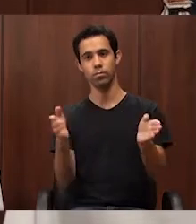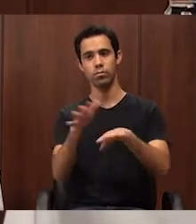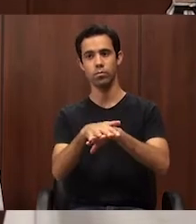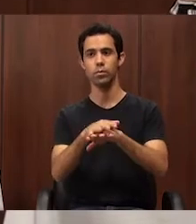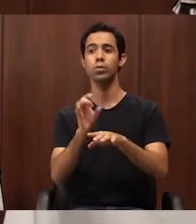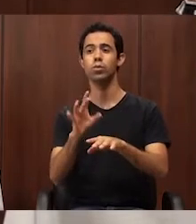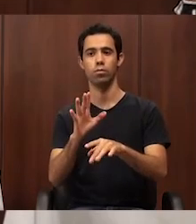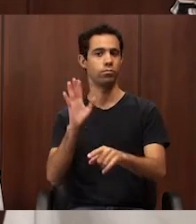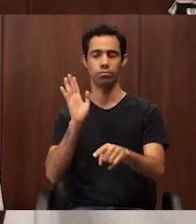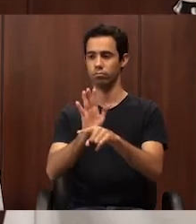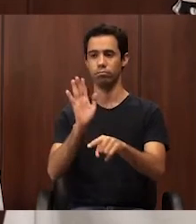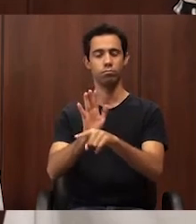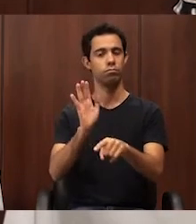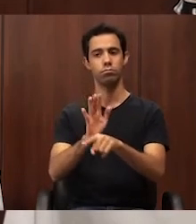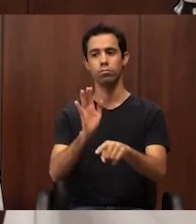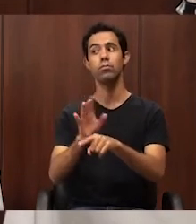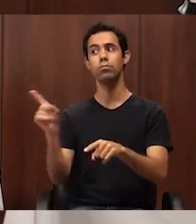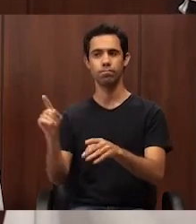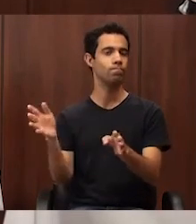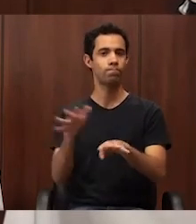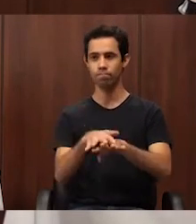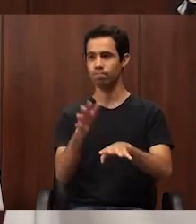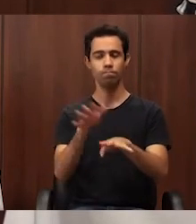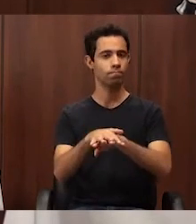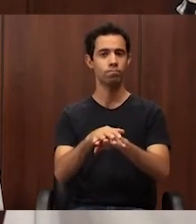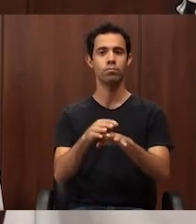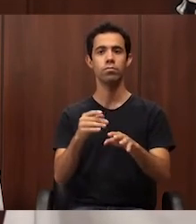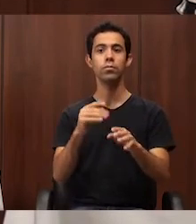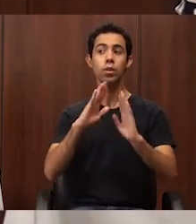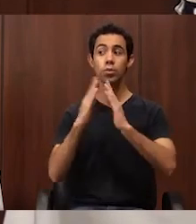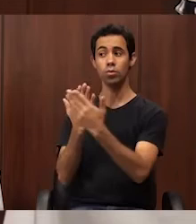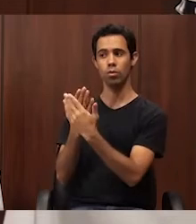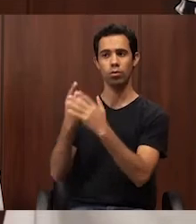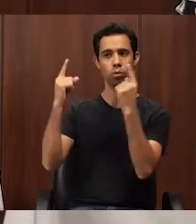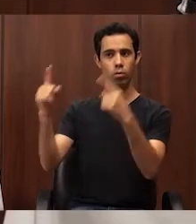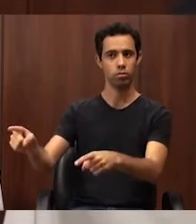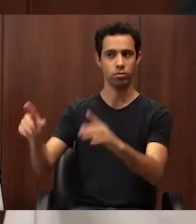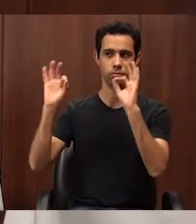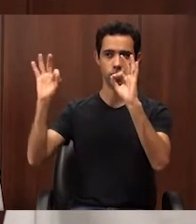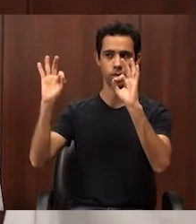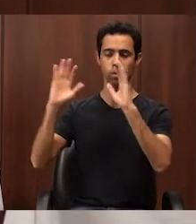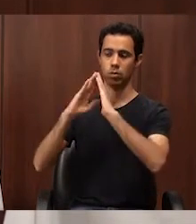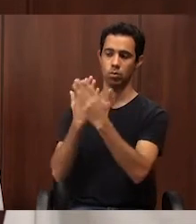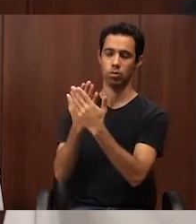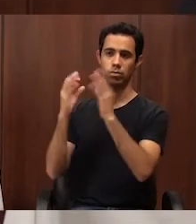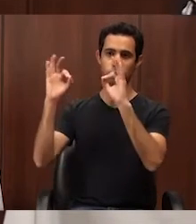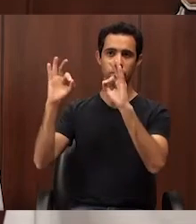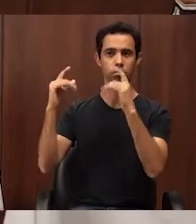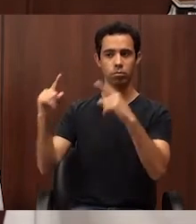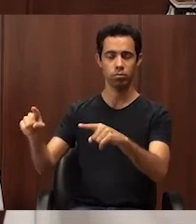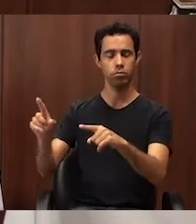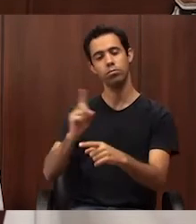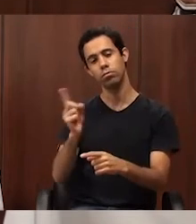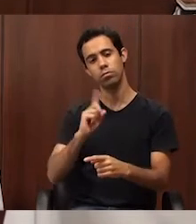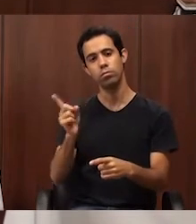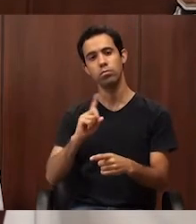como formar. Então, eu sou inclusivista, só que eu não sou contra a escola especial, né? Ao contrário de muita gente da própria